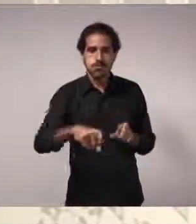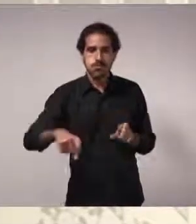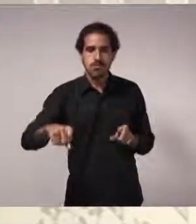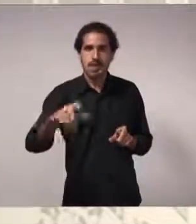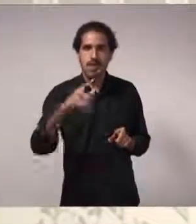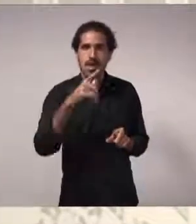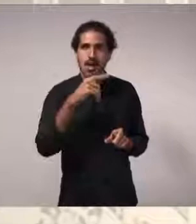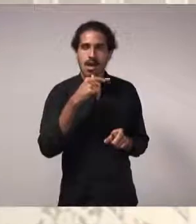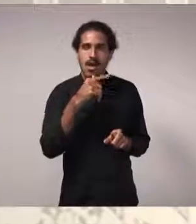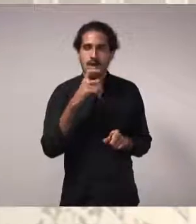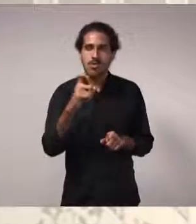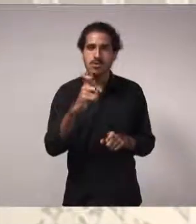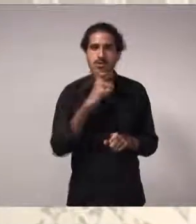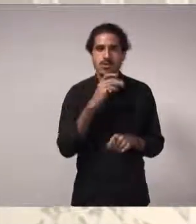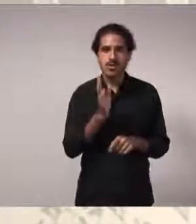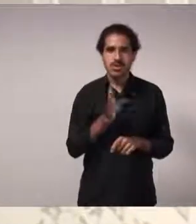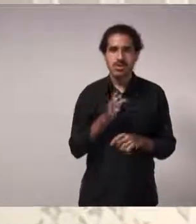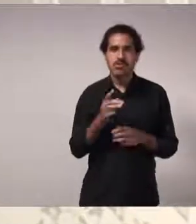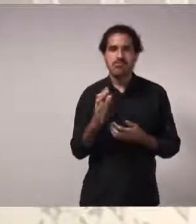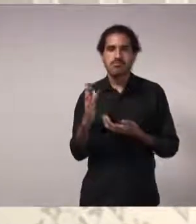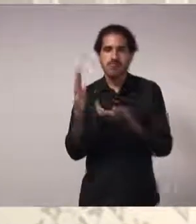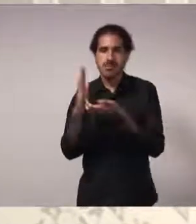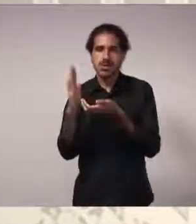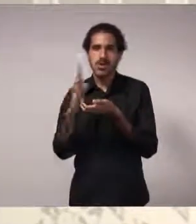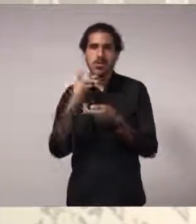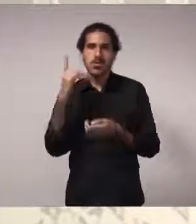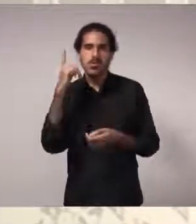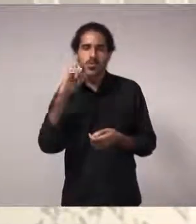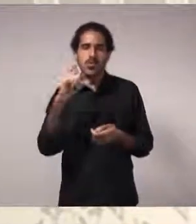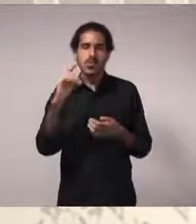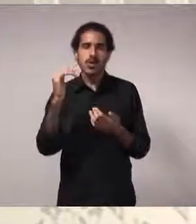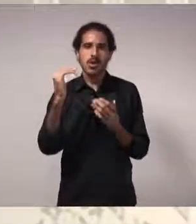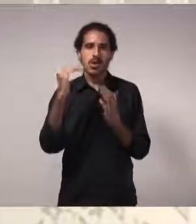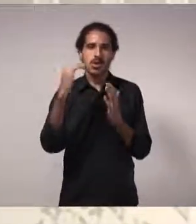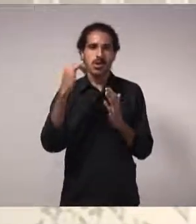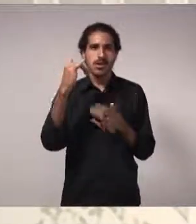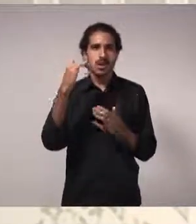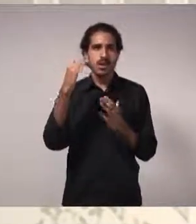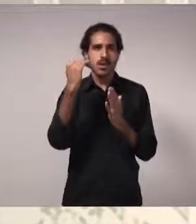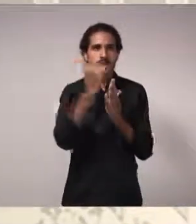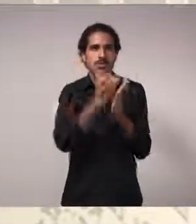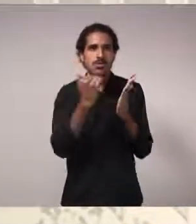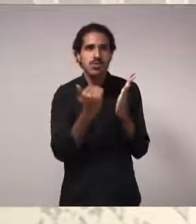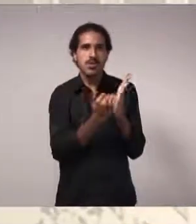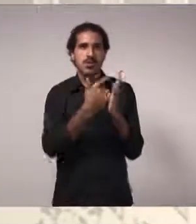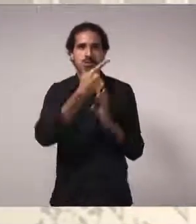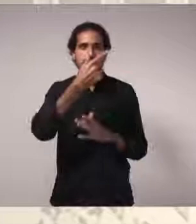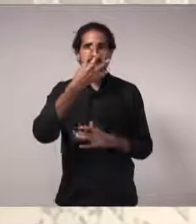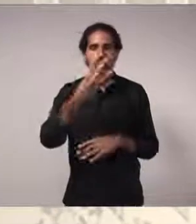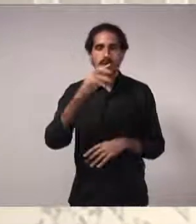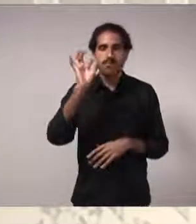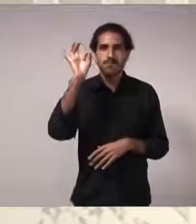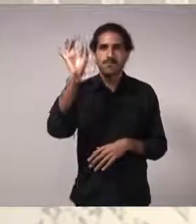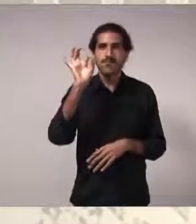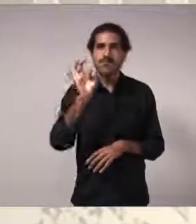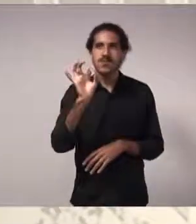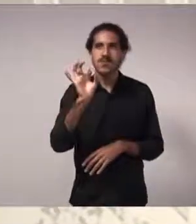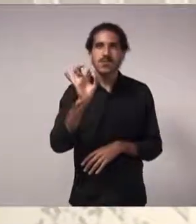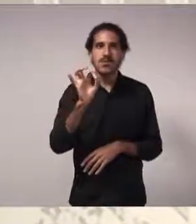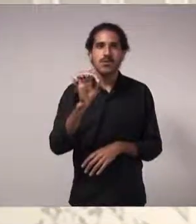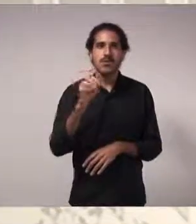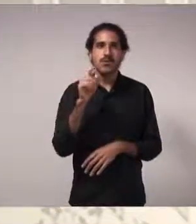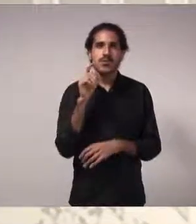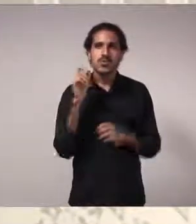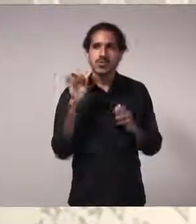para o prédio, né? Então, nós conseguimos uma redução de 24%. Veja, 24% com essa